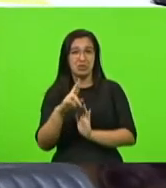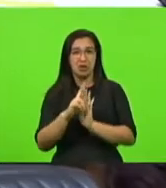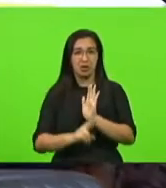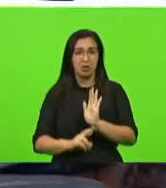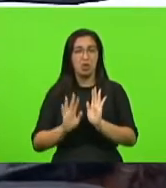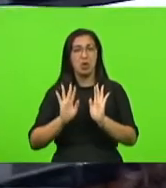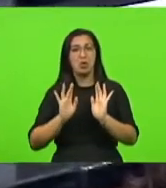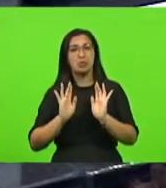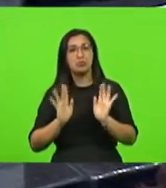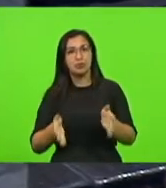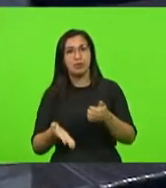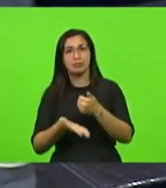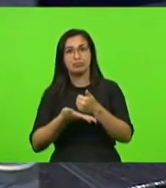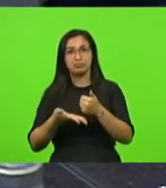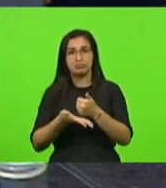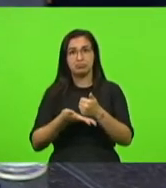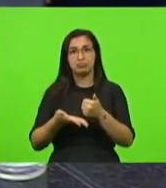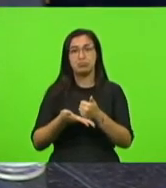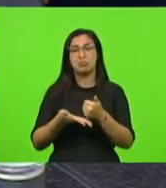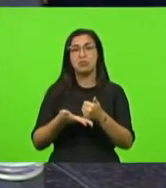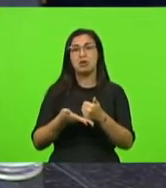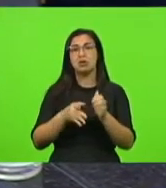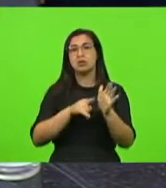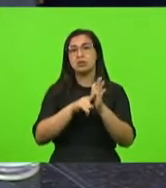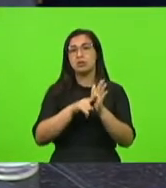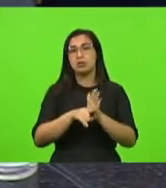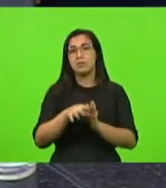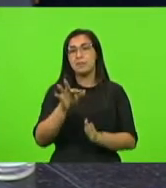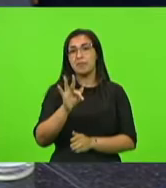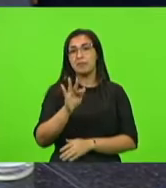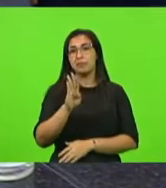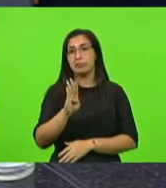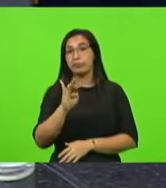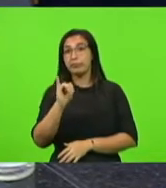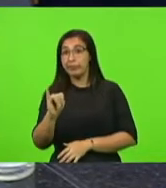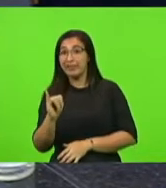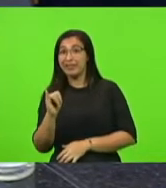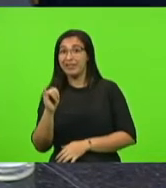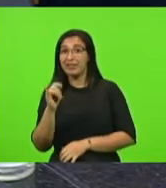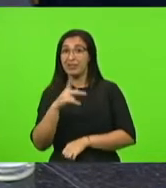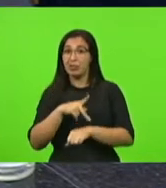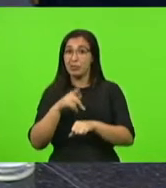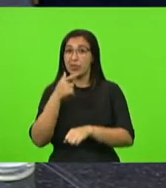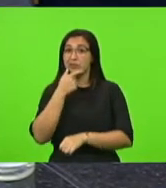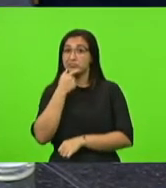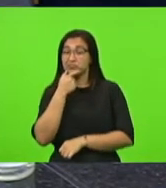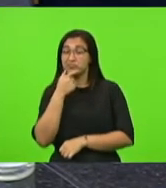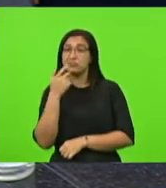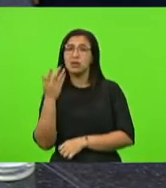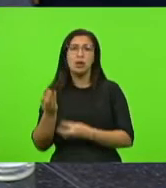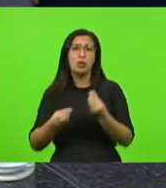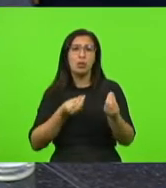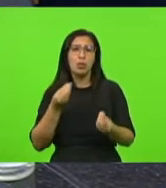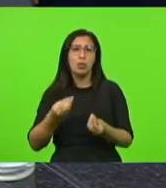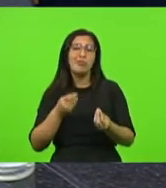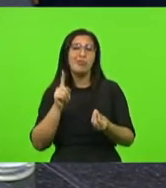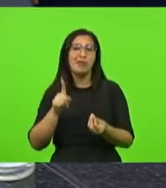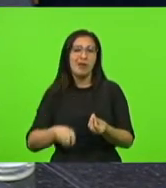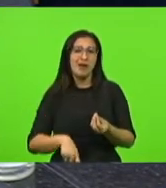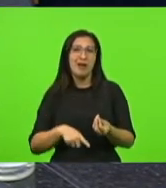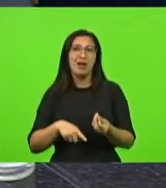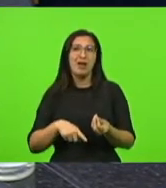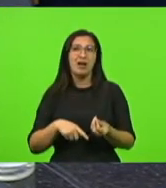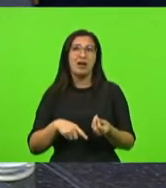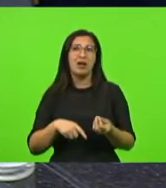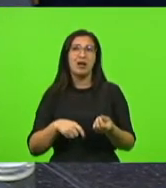faz o FBI, com um relatório chamado Leoca, esse relatório, anualmente, é colocado sem expor